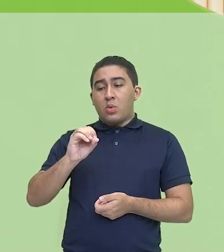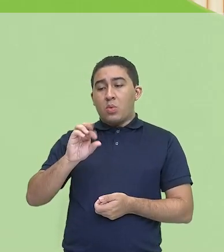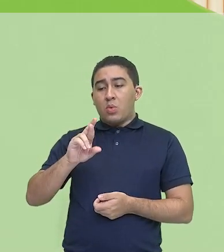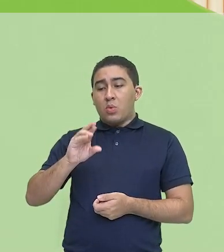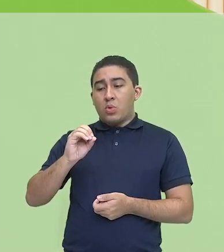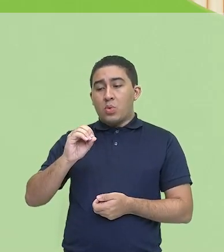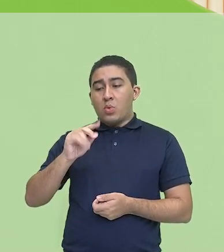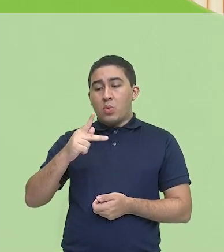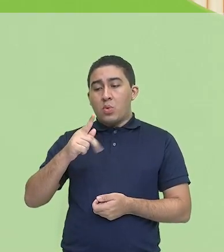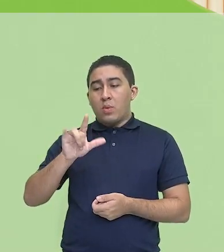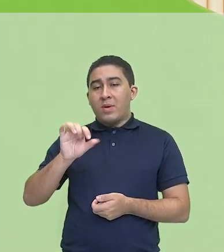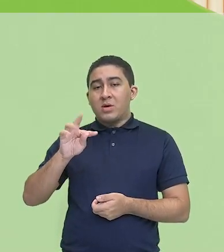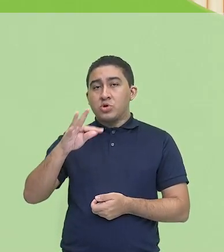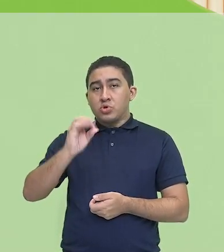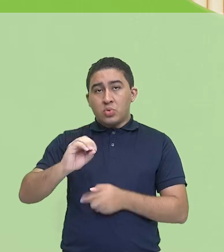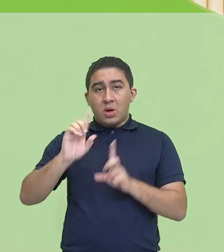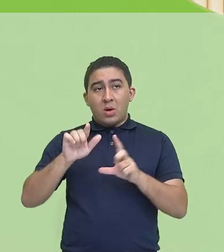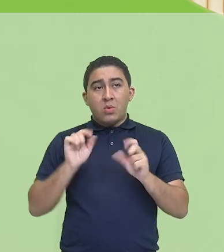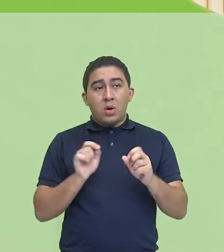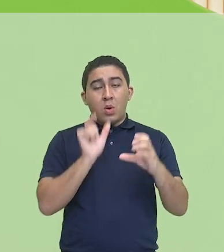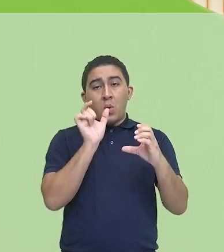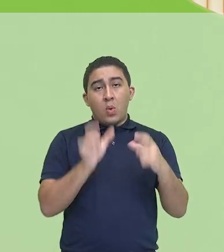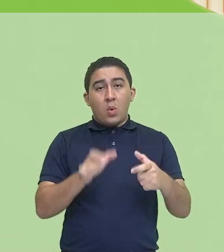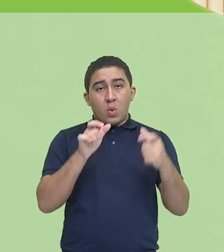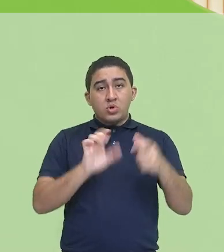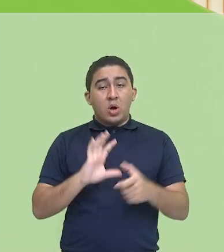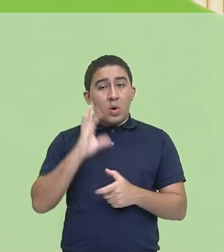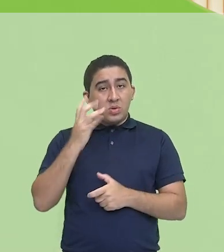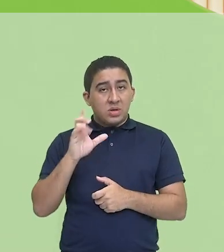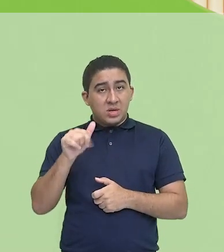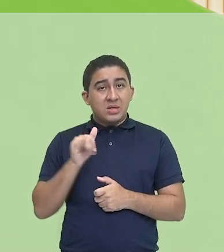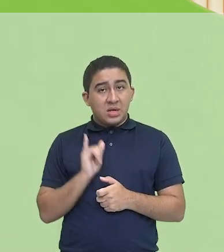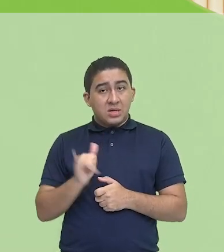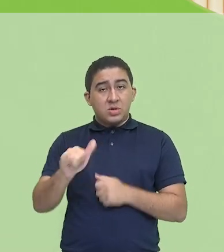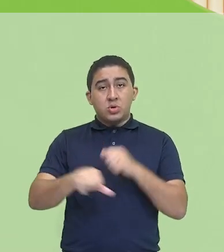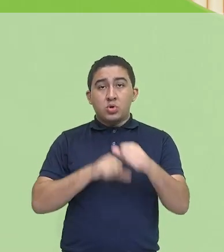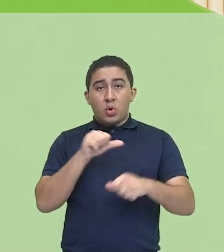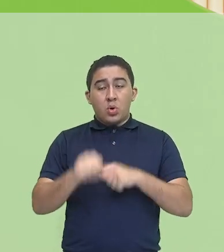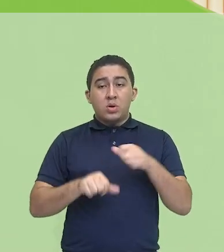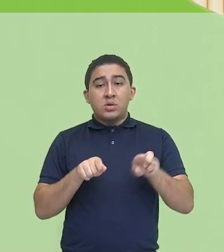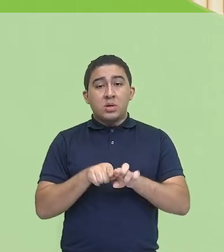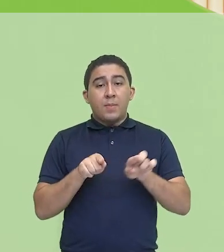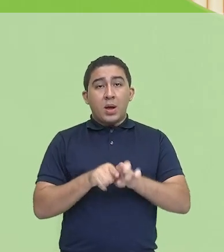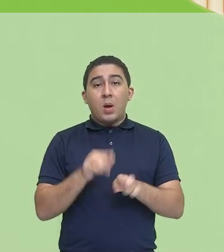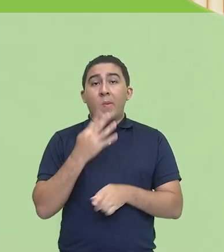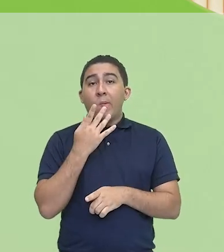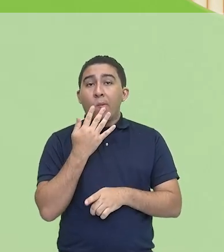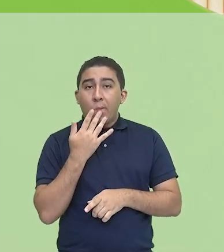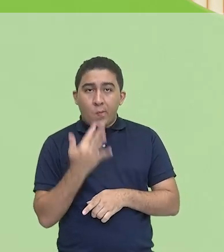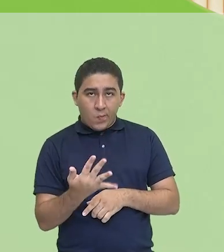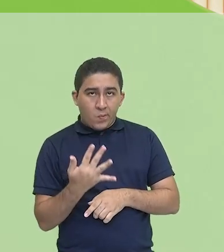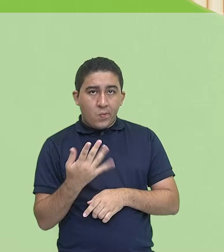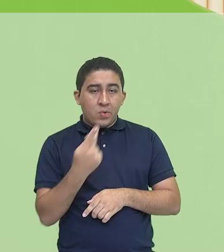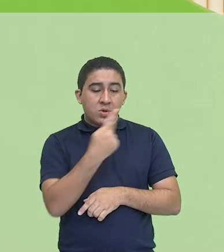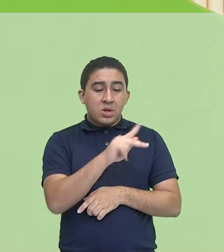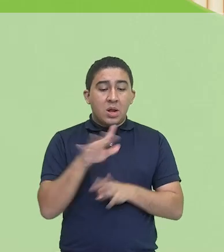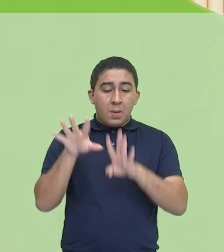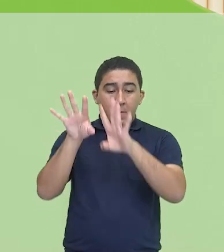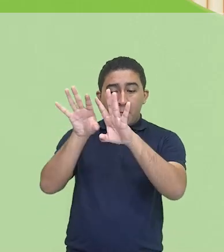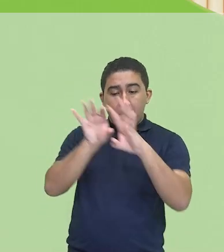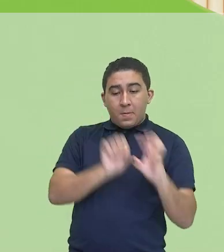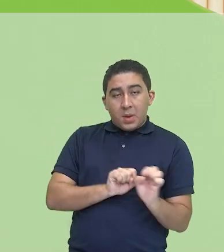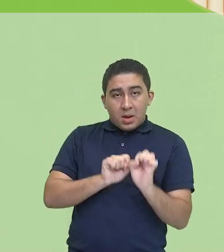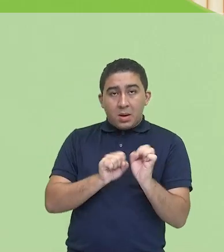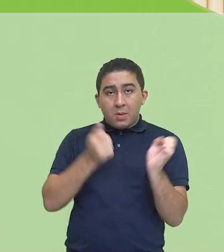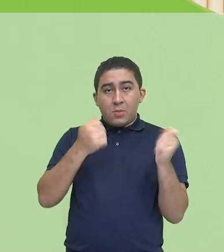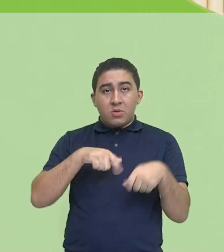a organela onde vai ocorrer a fotossíntese, e o pigmento que vai capturar a luz solar